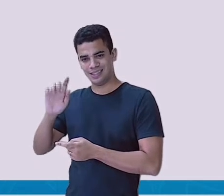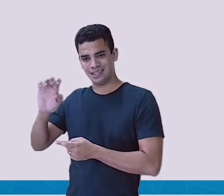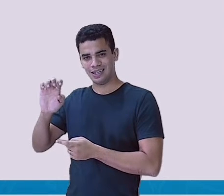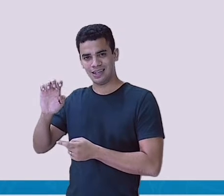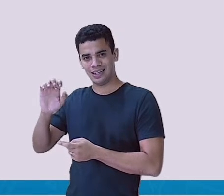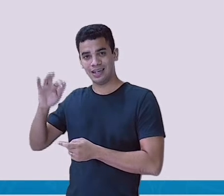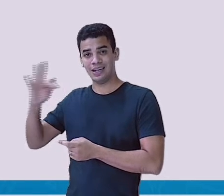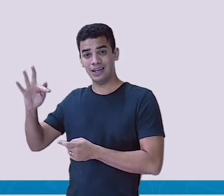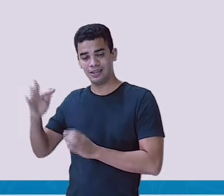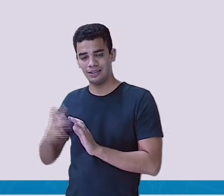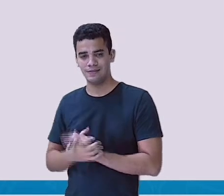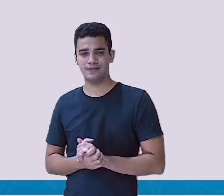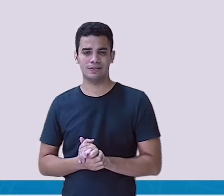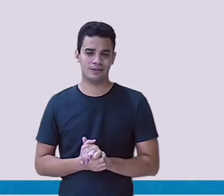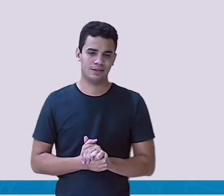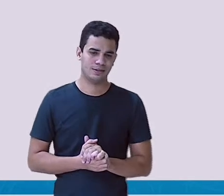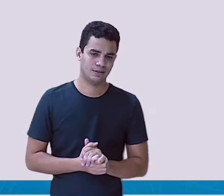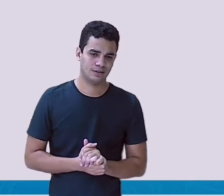GEF.